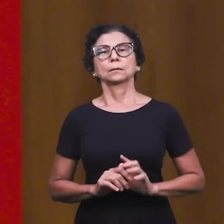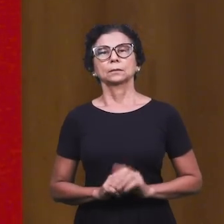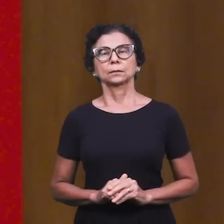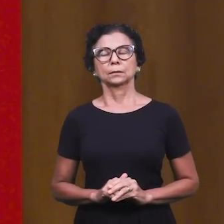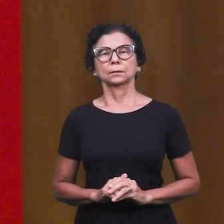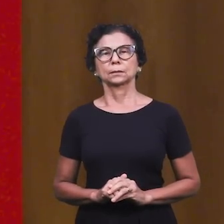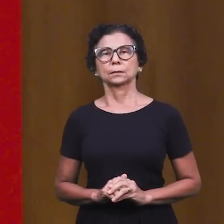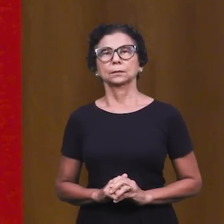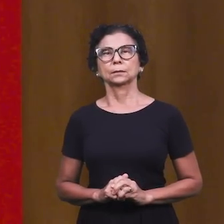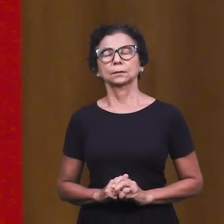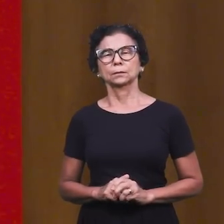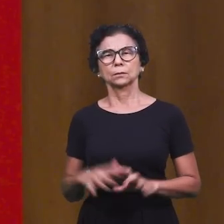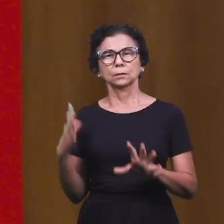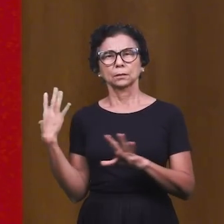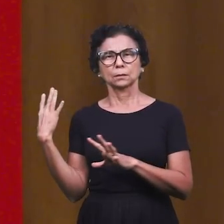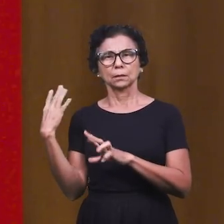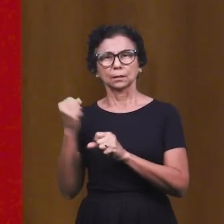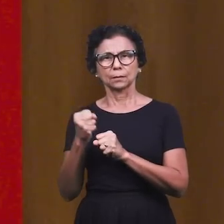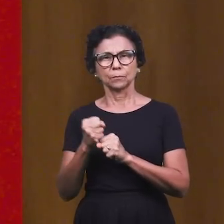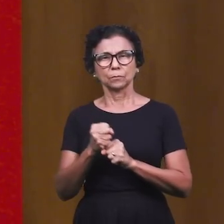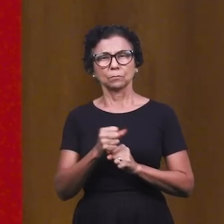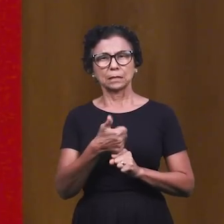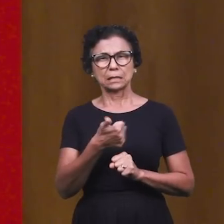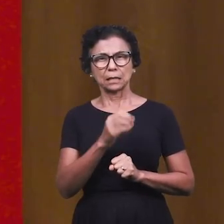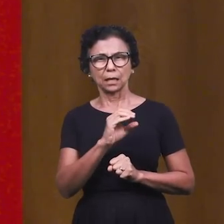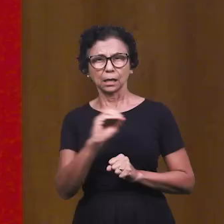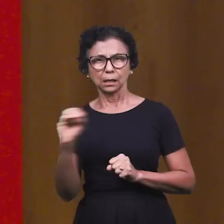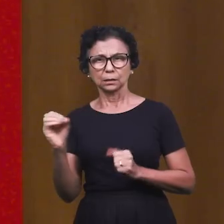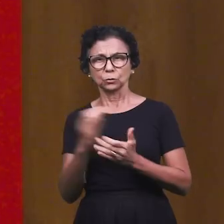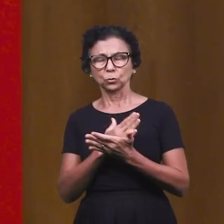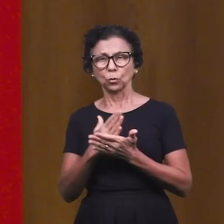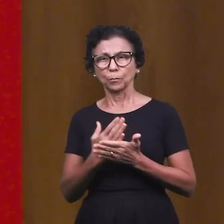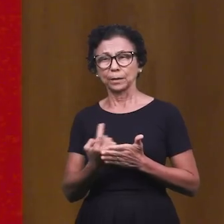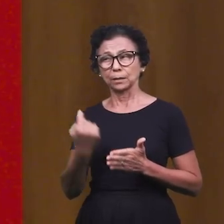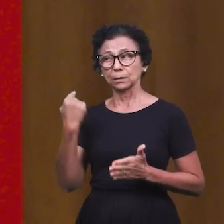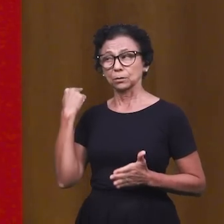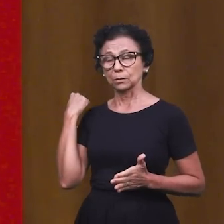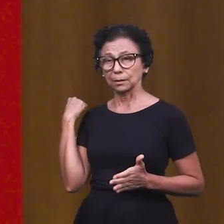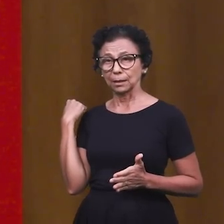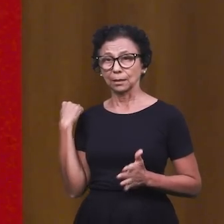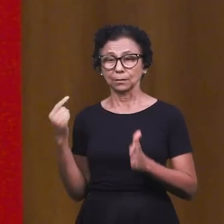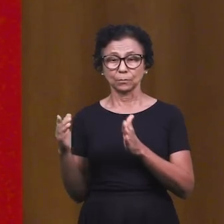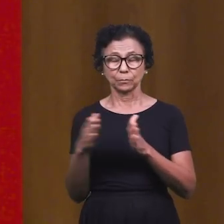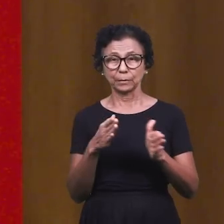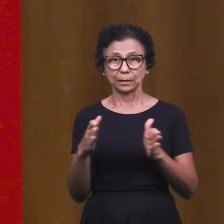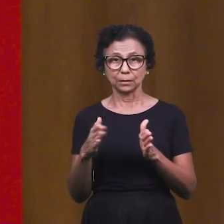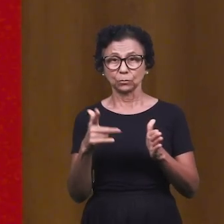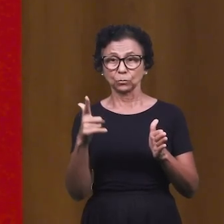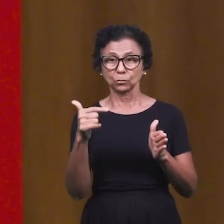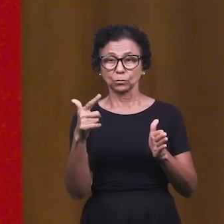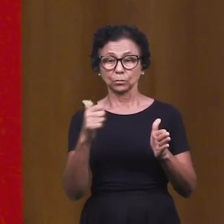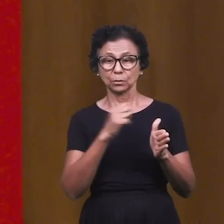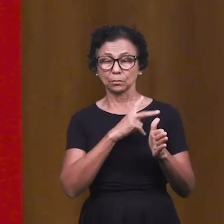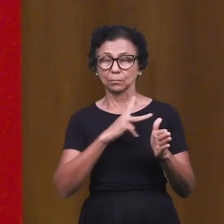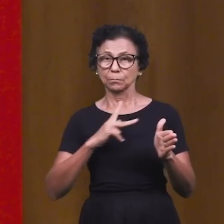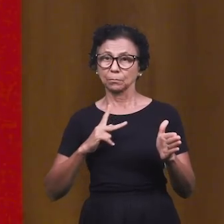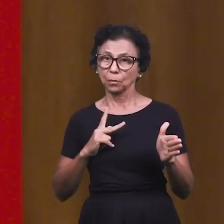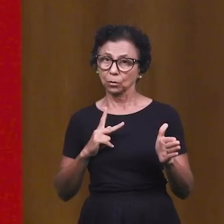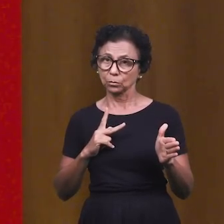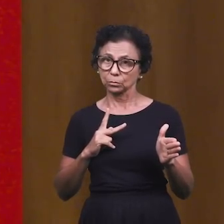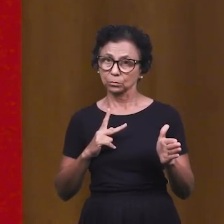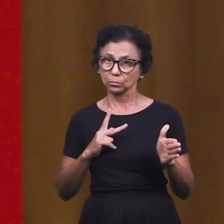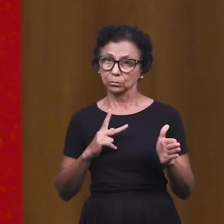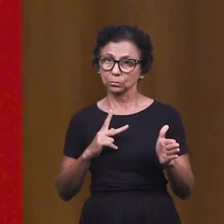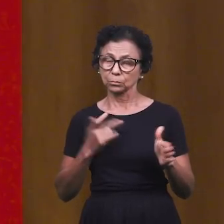esse período dos primeiros 100 anos, onde se vê a atuação dos 12 apóstolos, repetindo